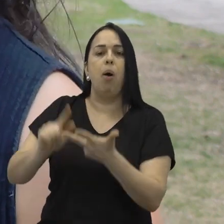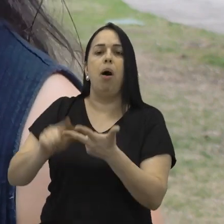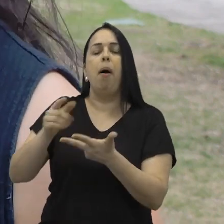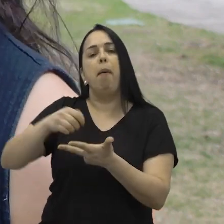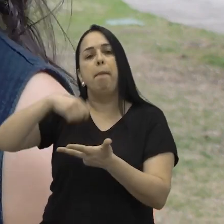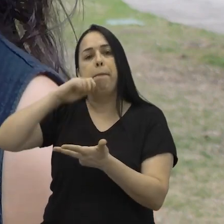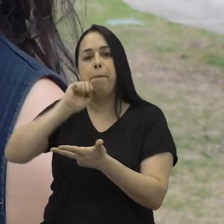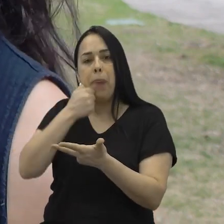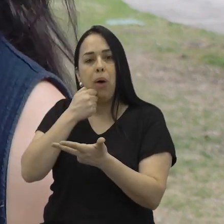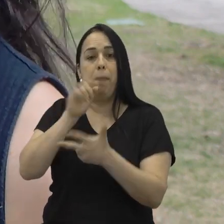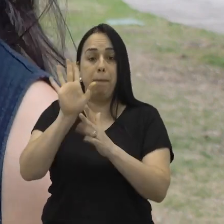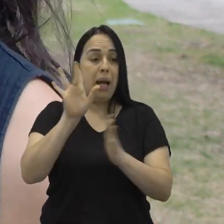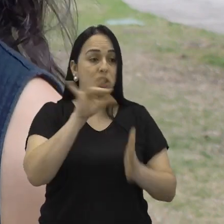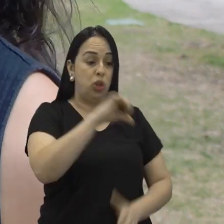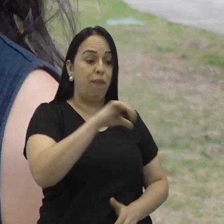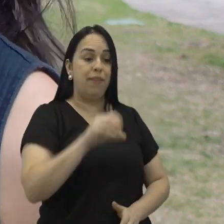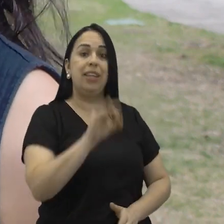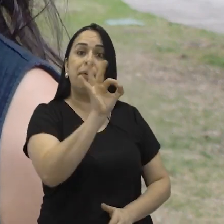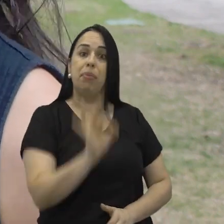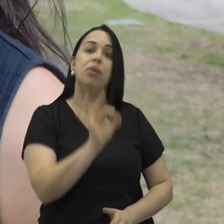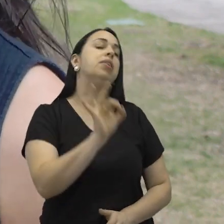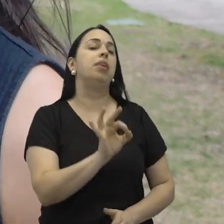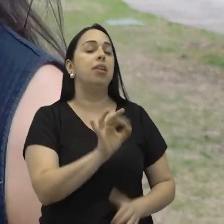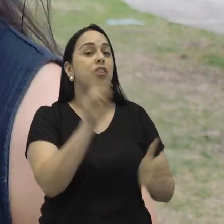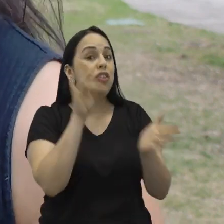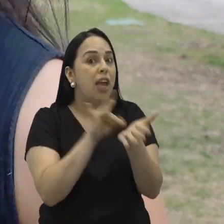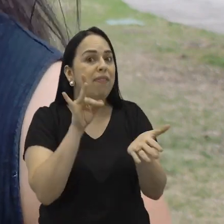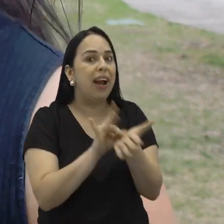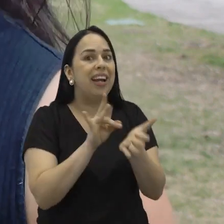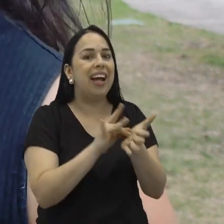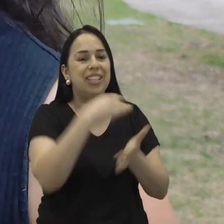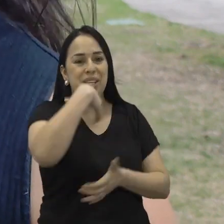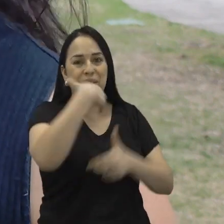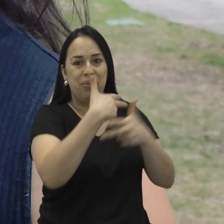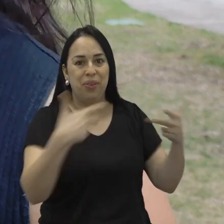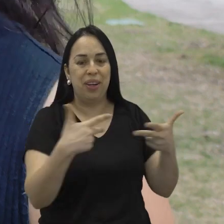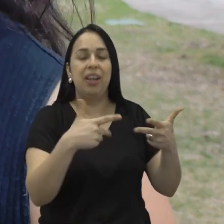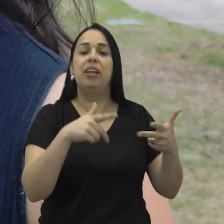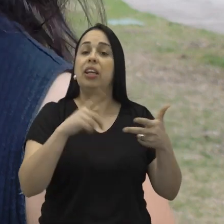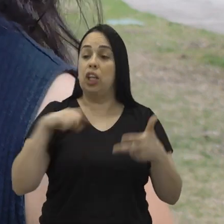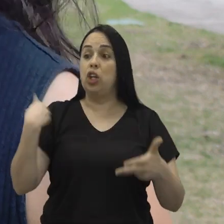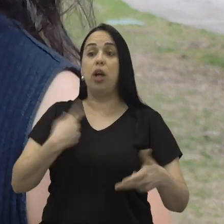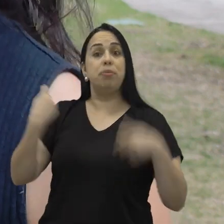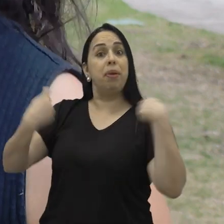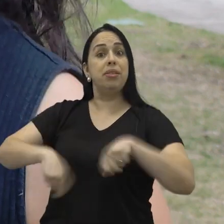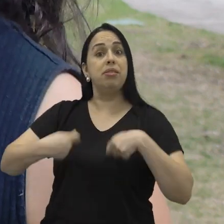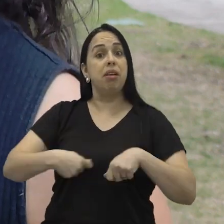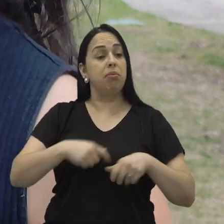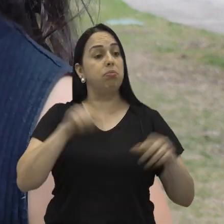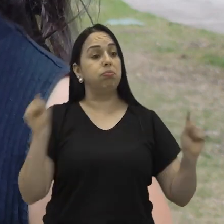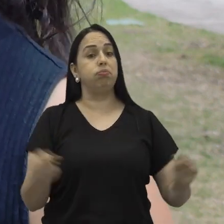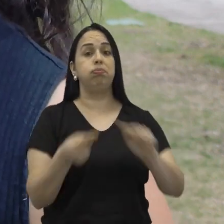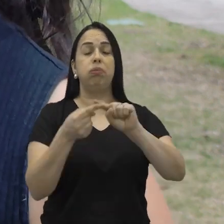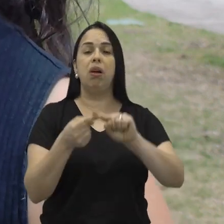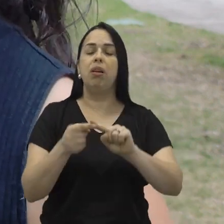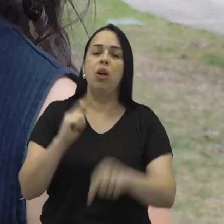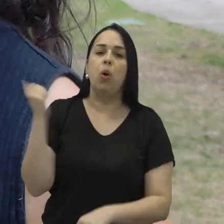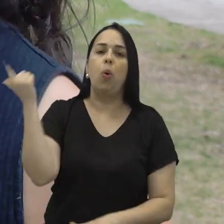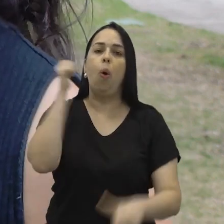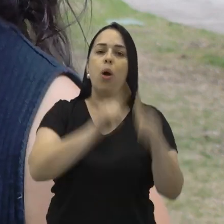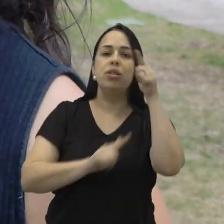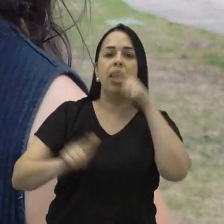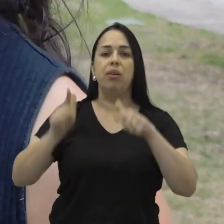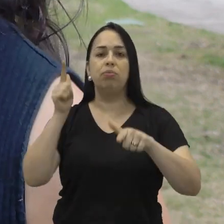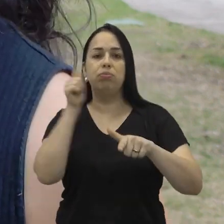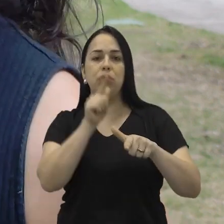Mas 90% é de fato frutas, verduras e legumes, que é o que a instituição também precisa, né? Porque é onde a gente consegue aí